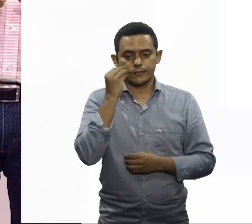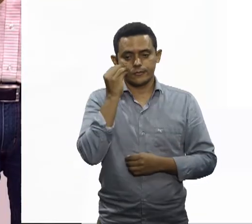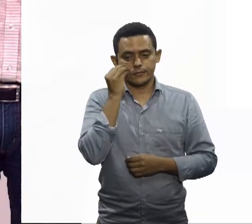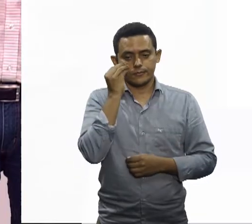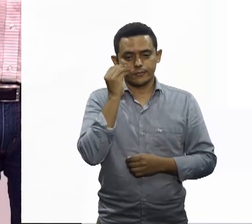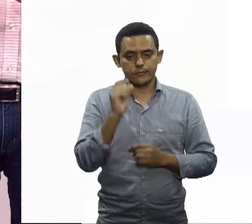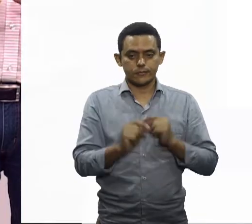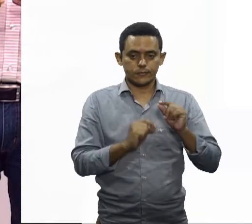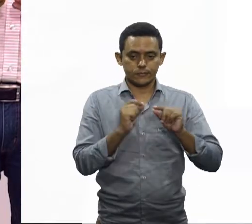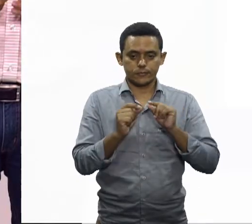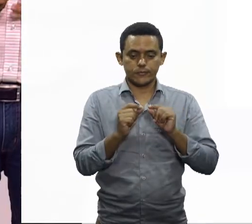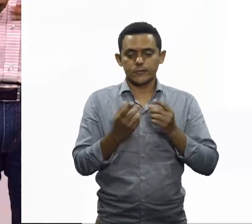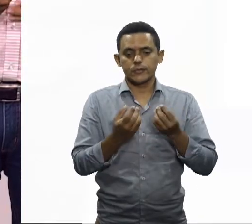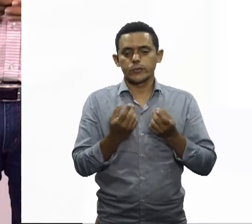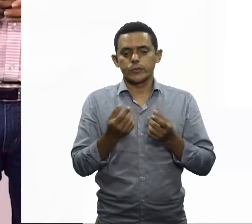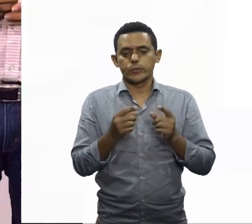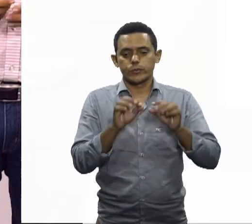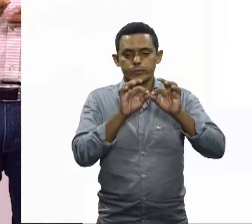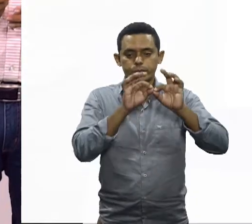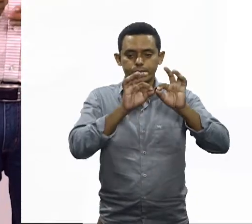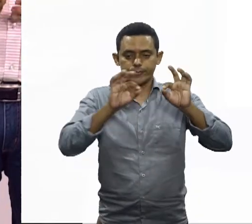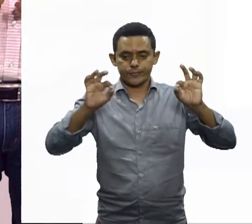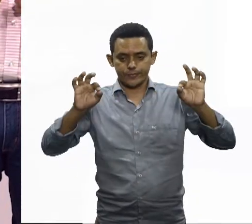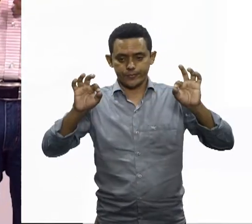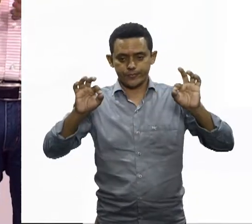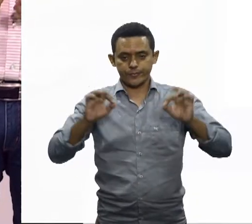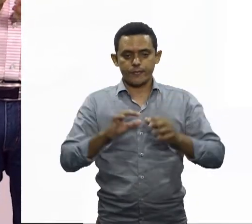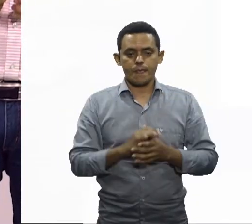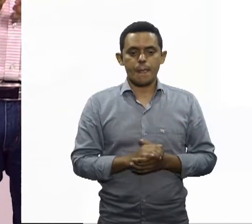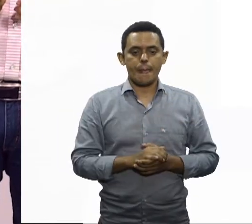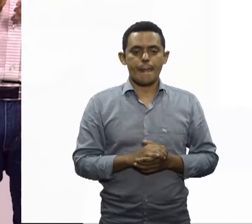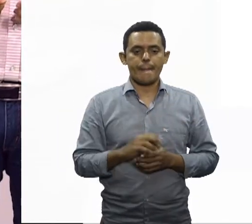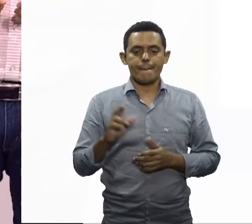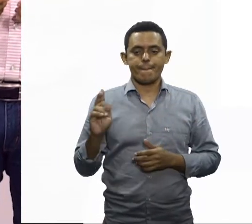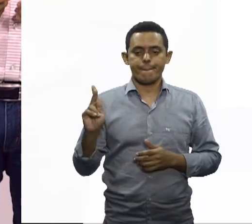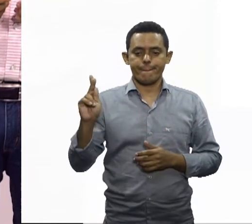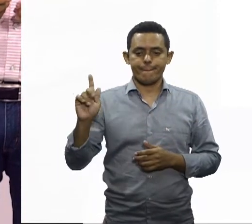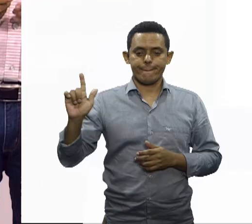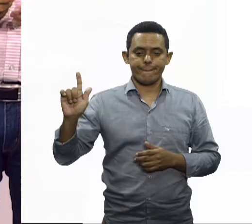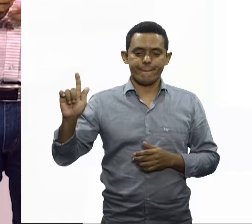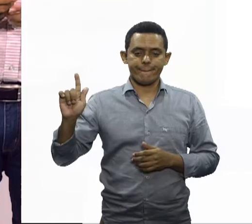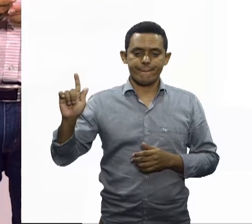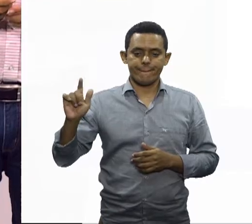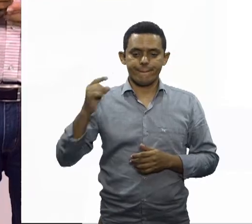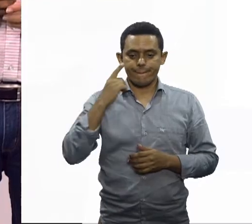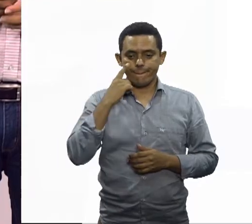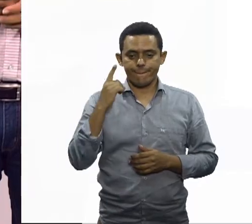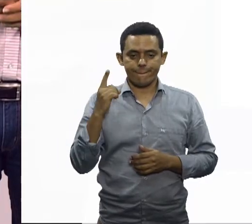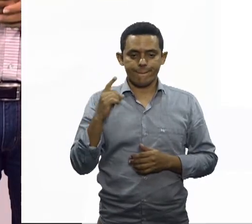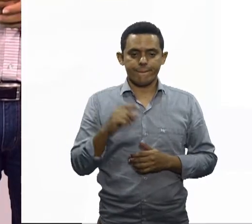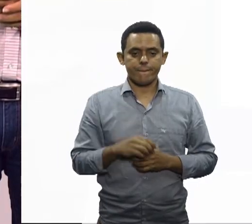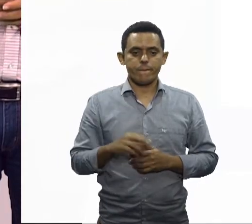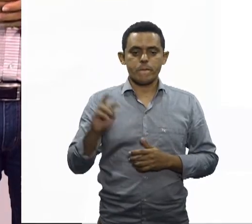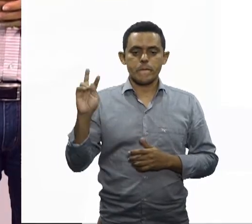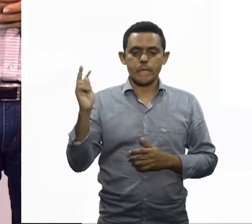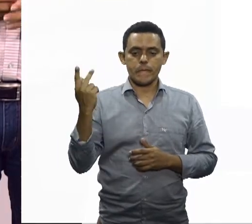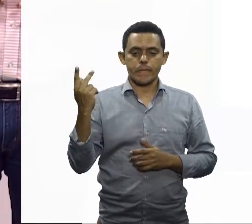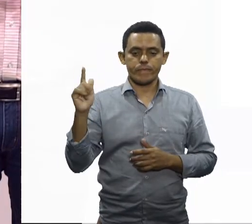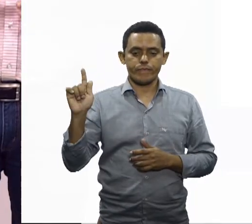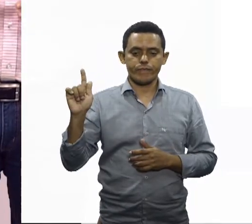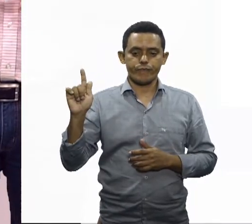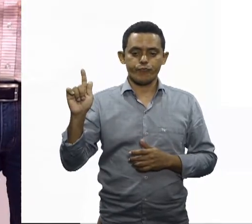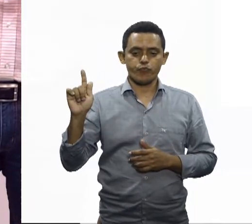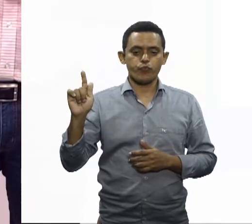fazer novamente a tabela de conversão. Nós temos ali o quilograma, o hectograma e o